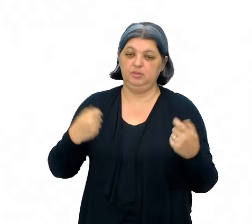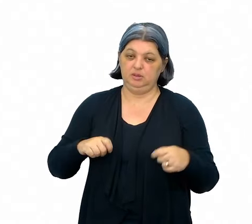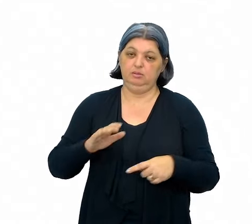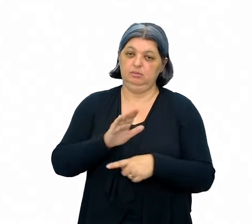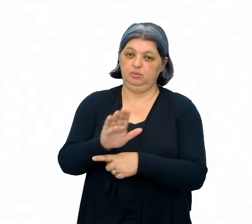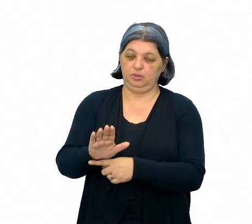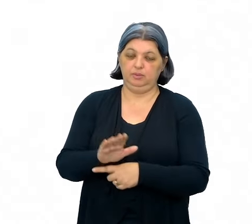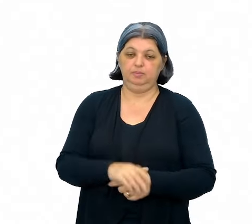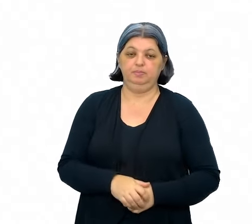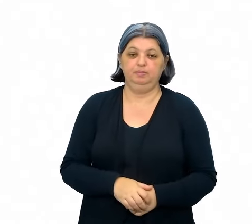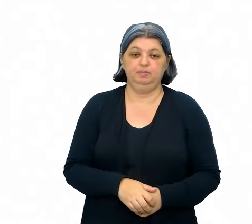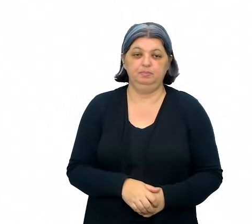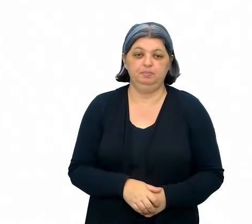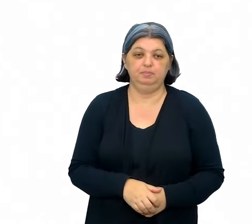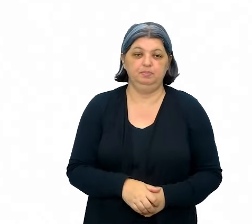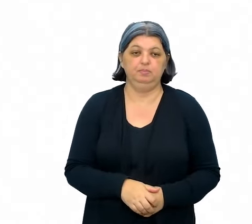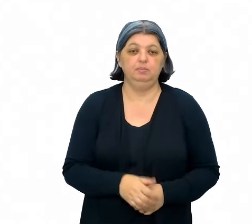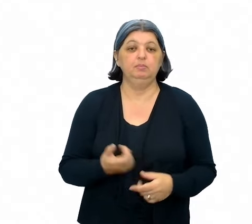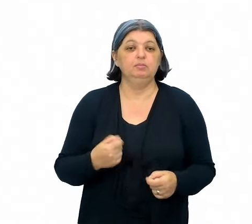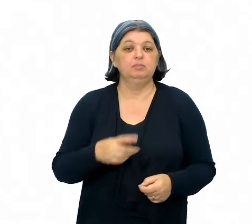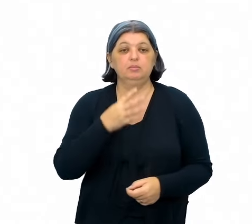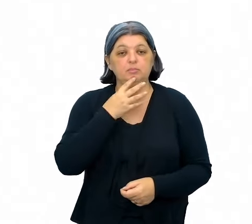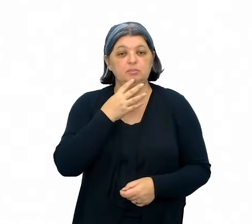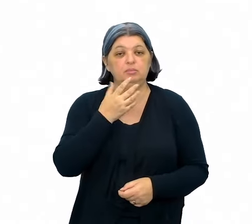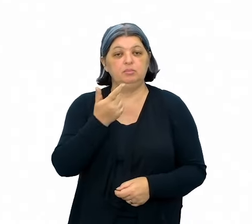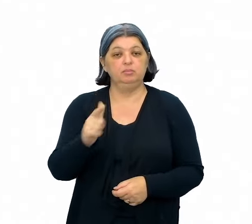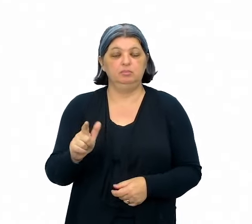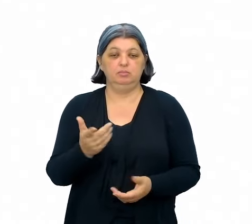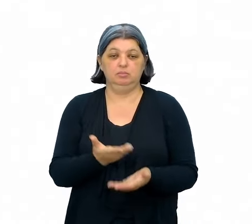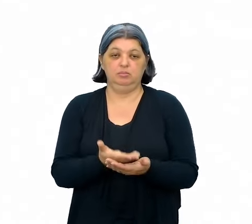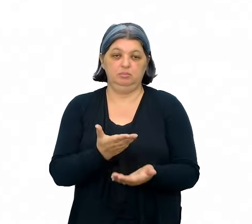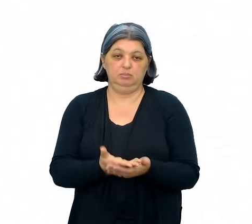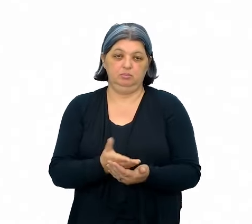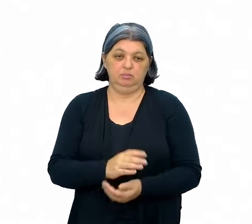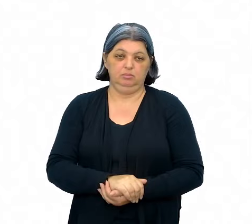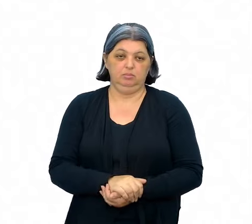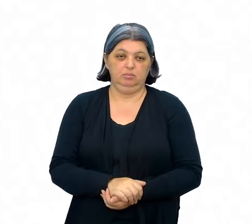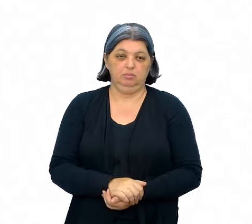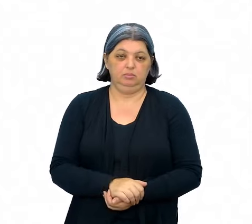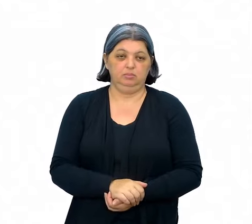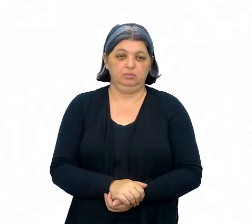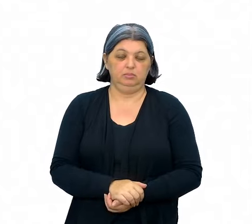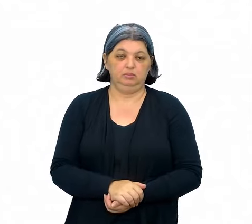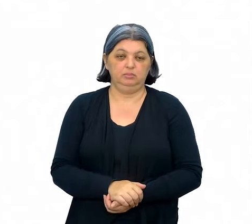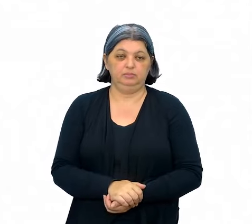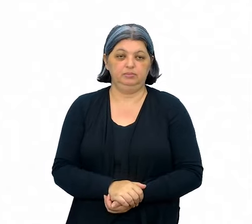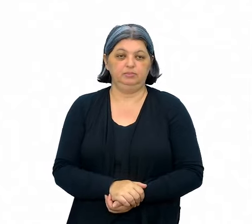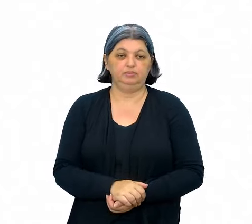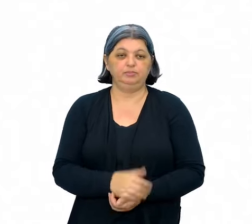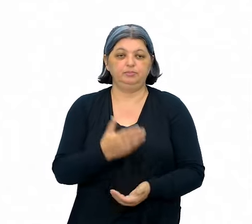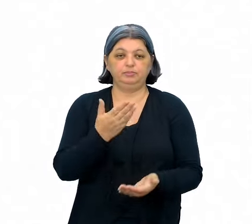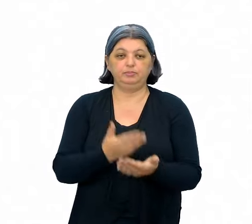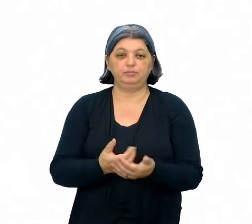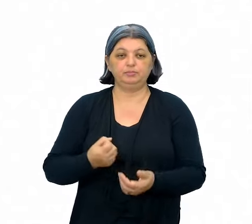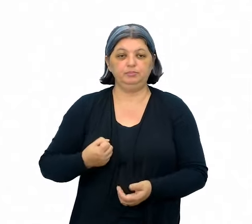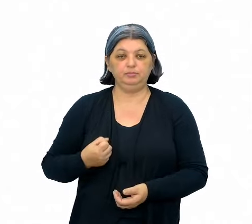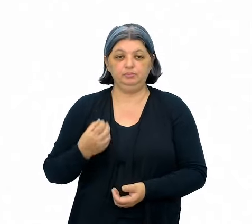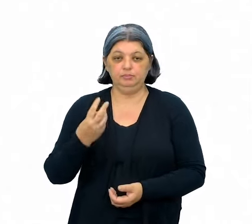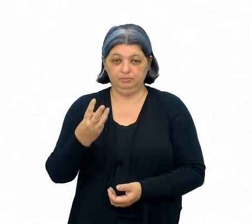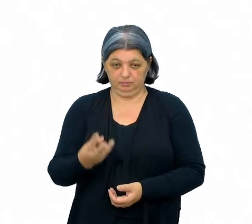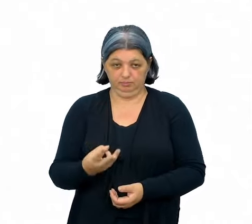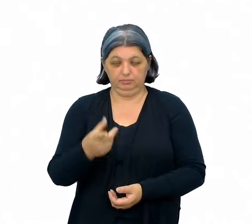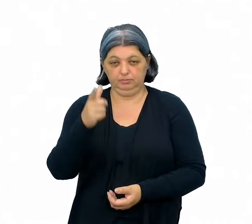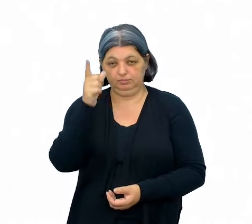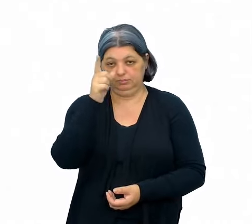análise, conhecendo mais uma aula. Aqui nós temos a aula 3. A Lenda do